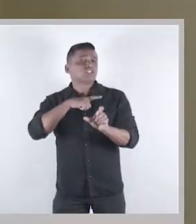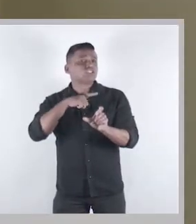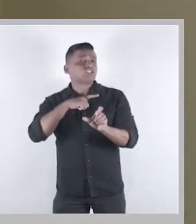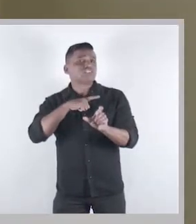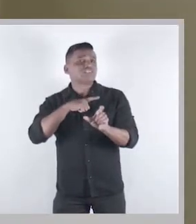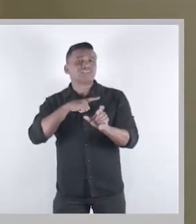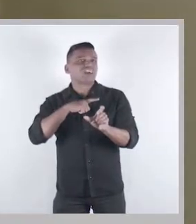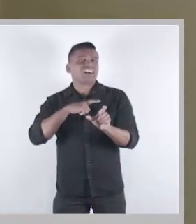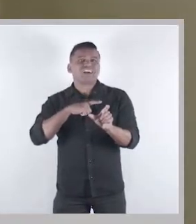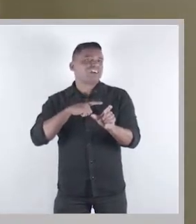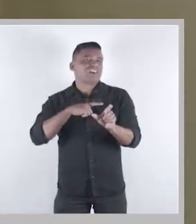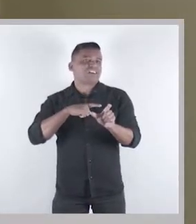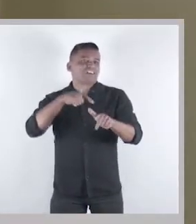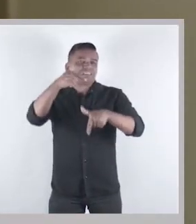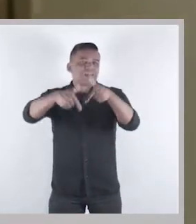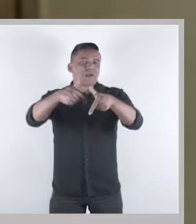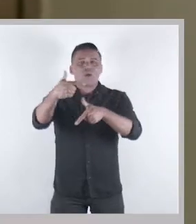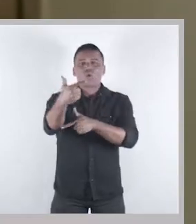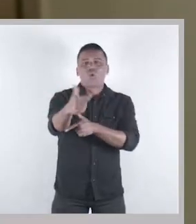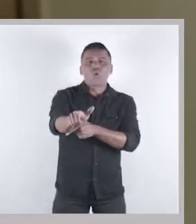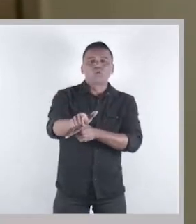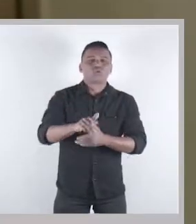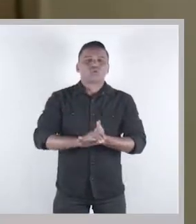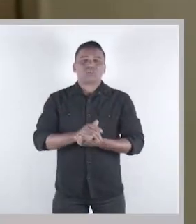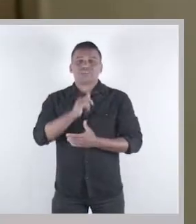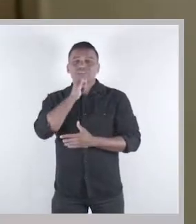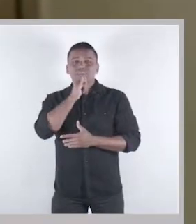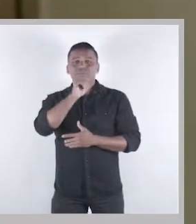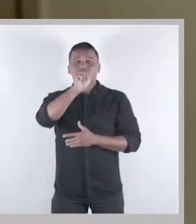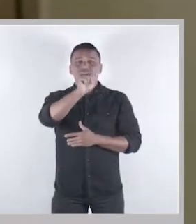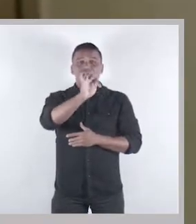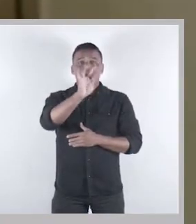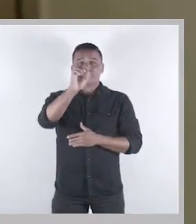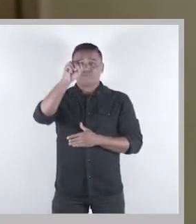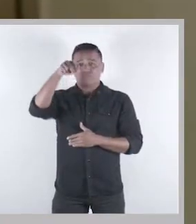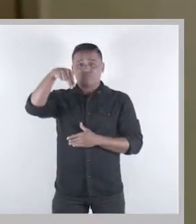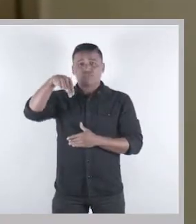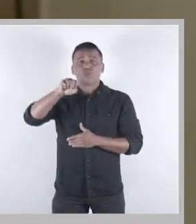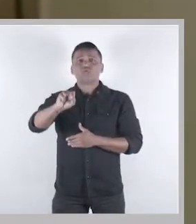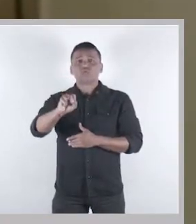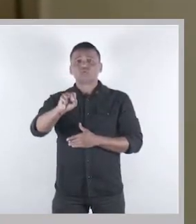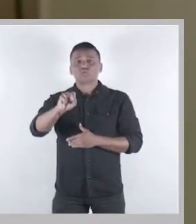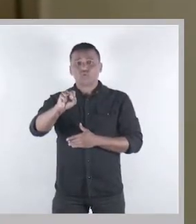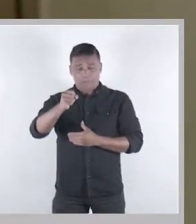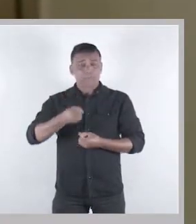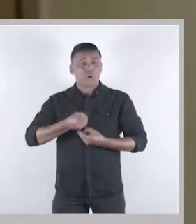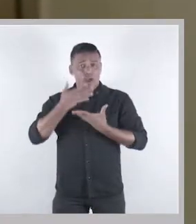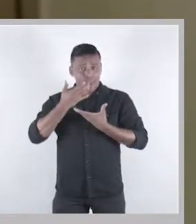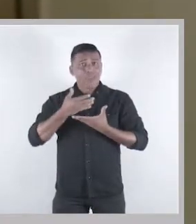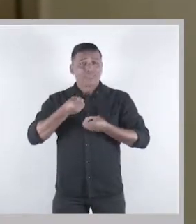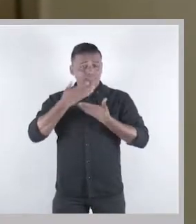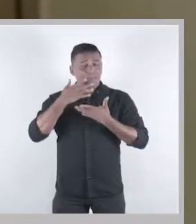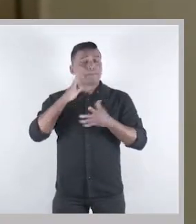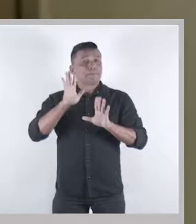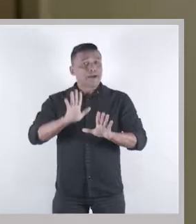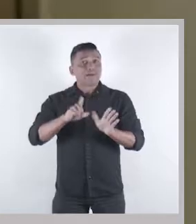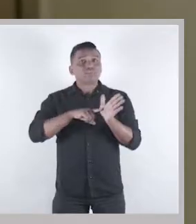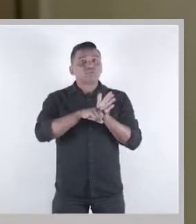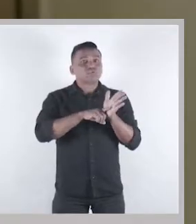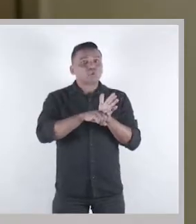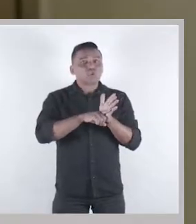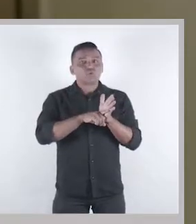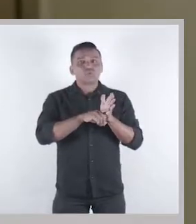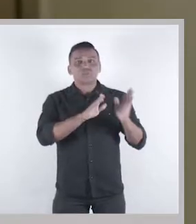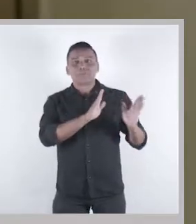do Afonso além de ser poeta Ele também era um estudioso profundo do Barroco é o século Sebastião Nunes além